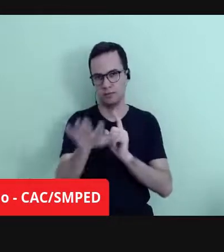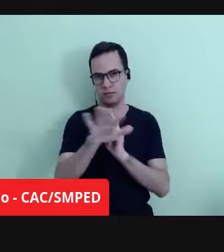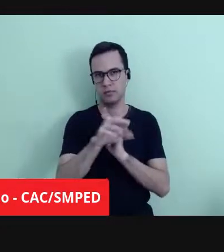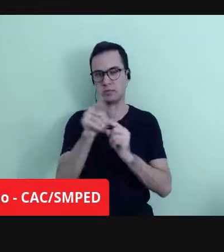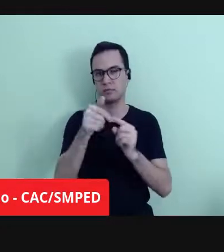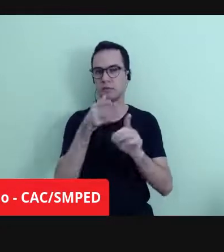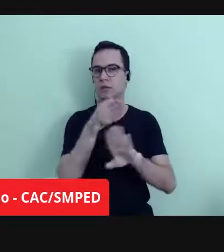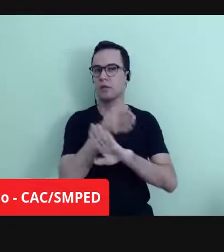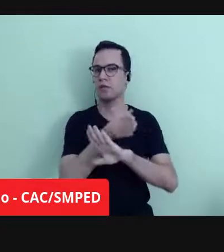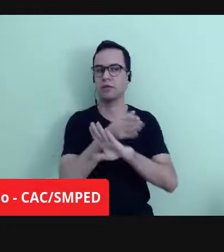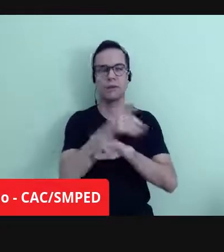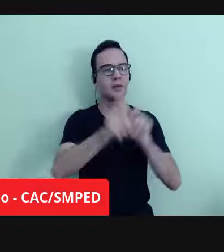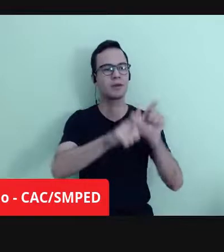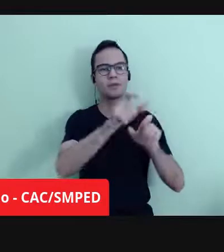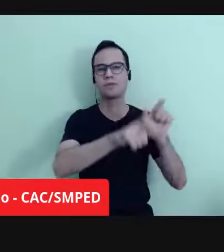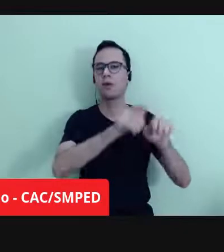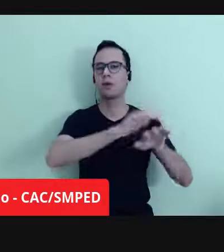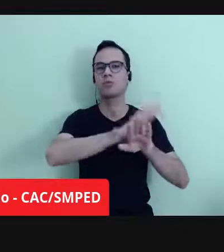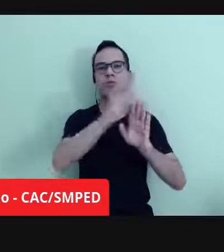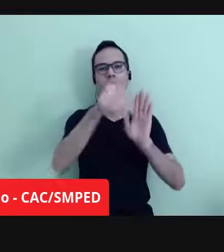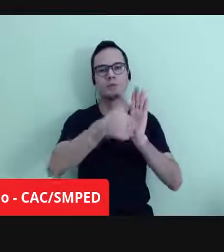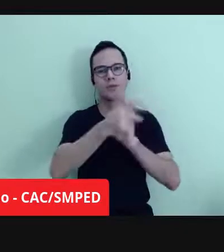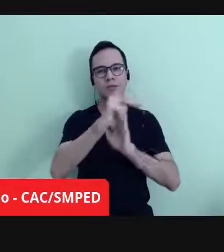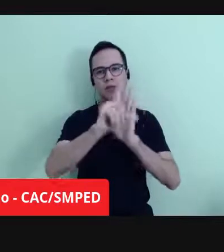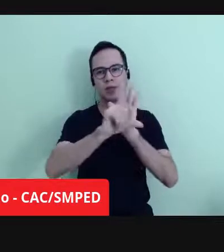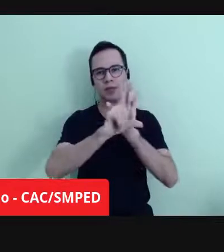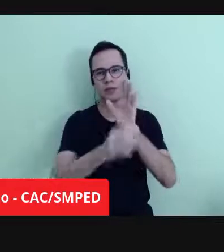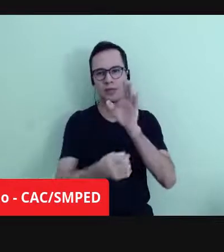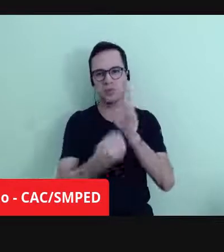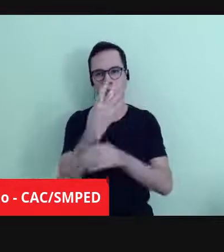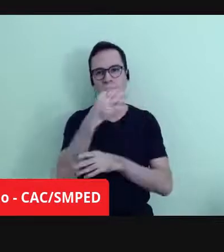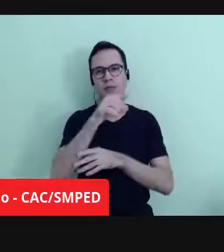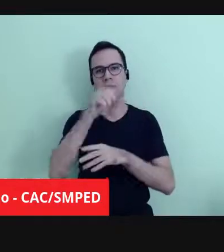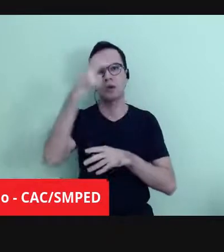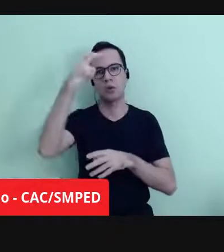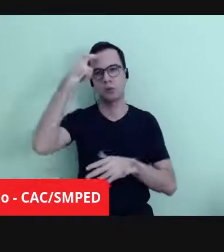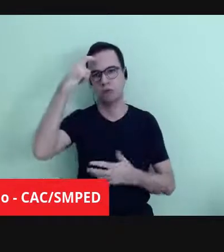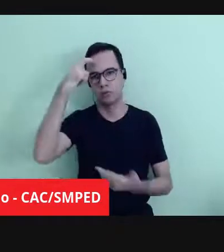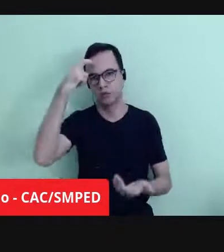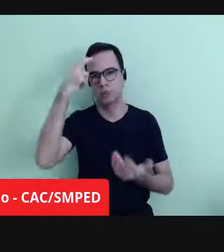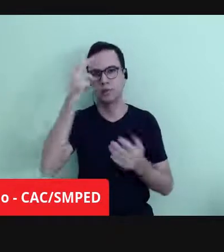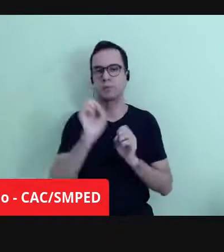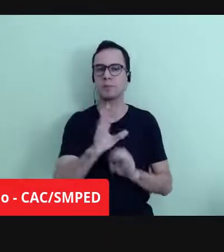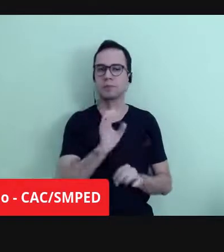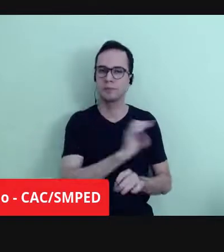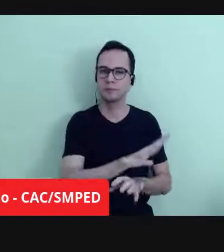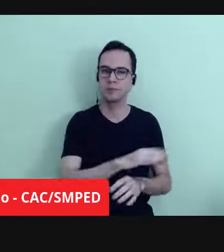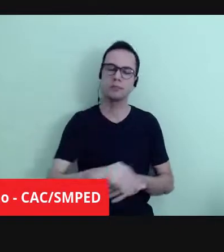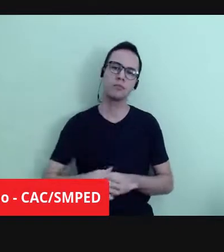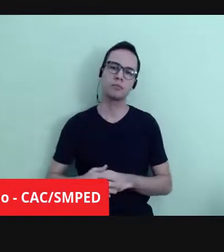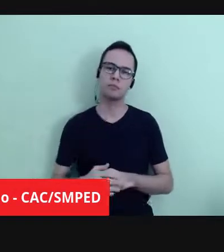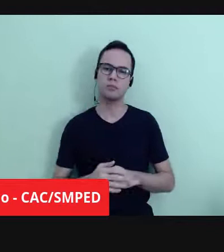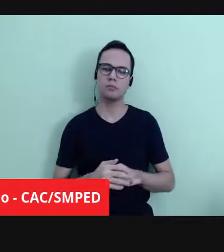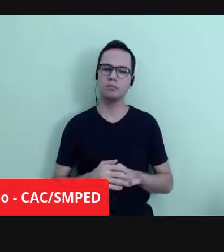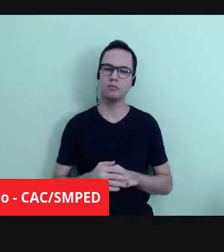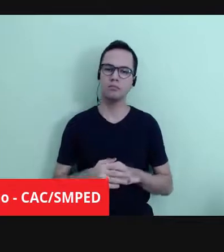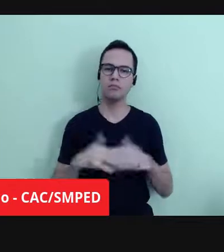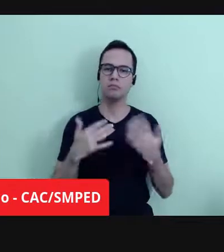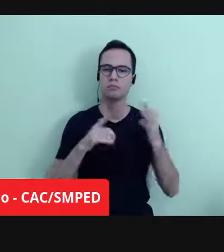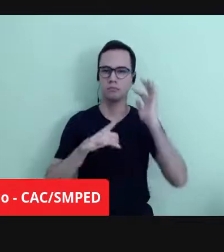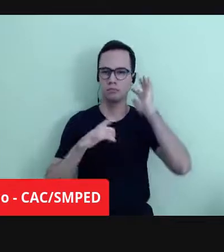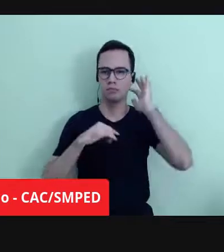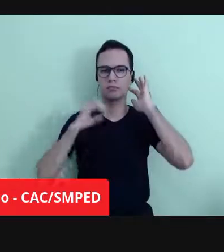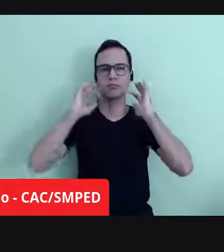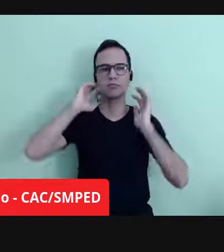participação de todas as pessoas nessas construções de políticas públicas, políticas culturais, educacionais, enfim, exige uma